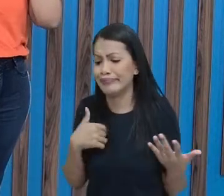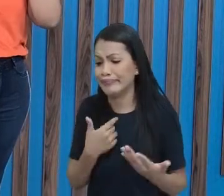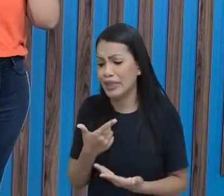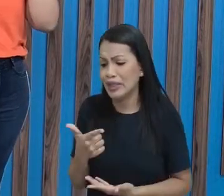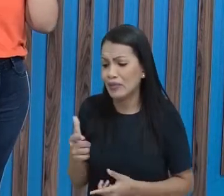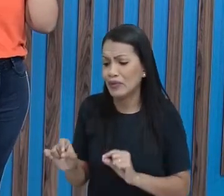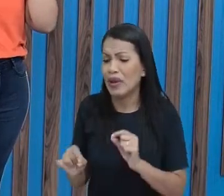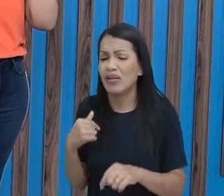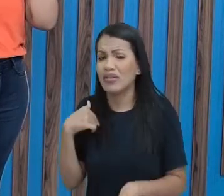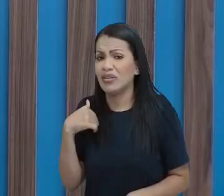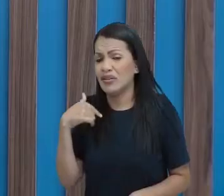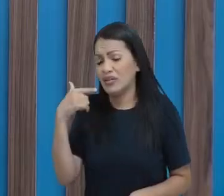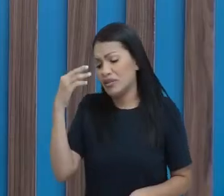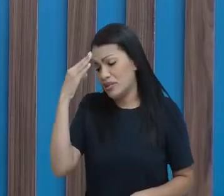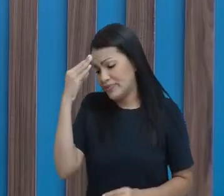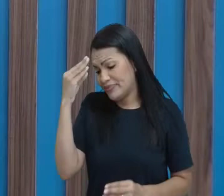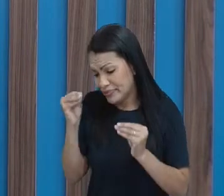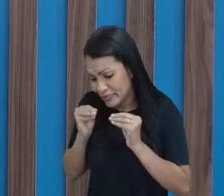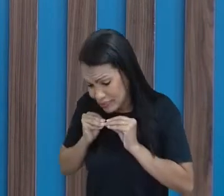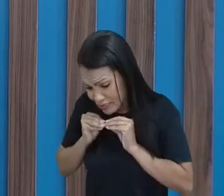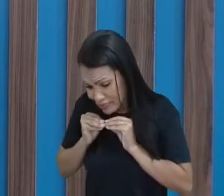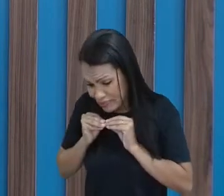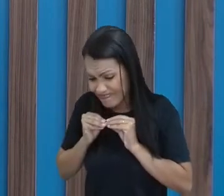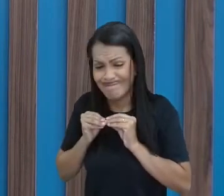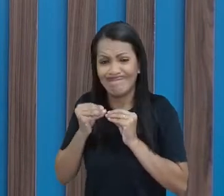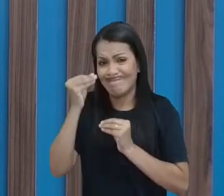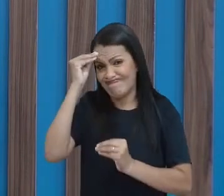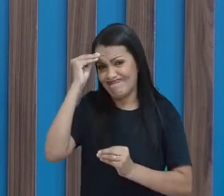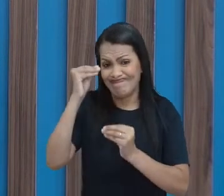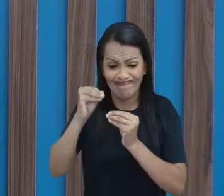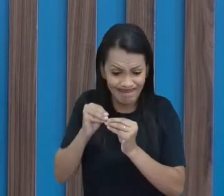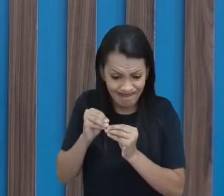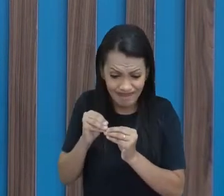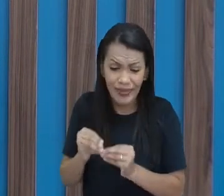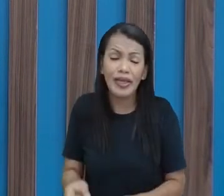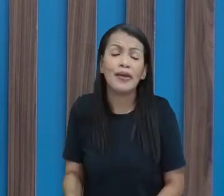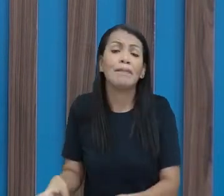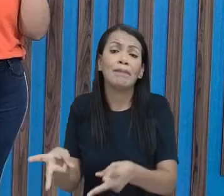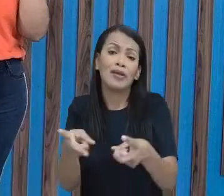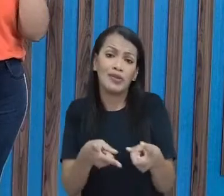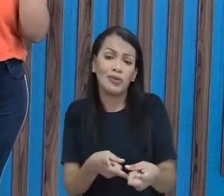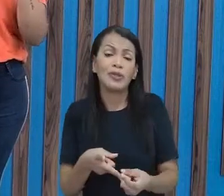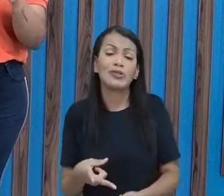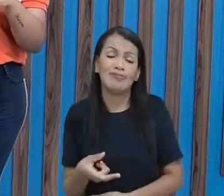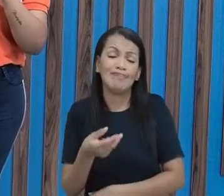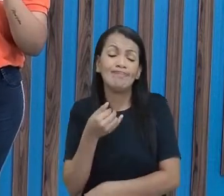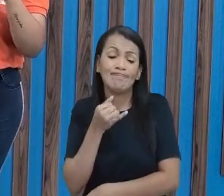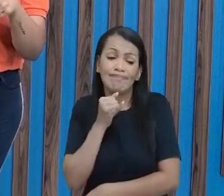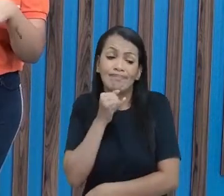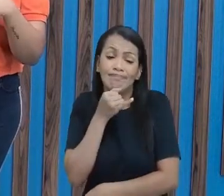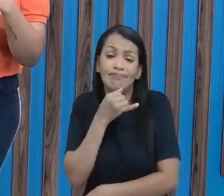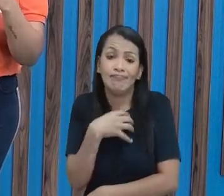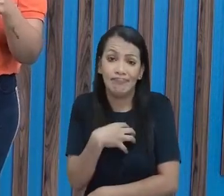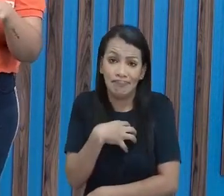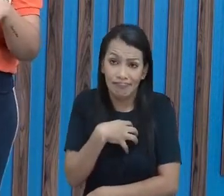tem. Desconectou da natureza. Desconectou e percebeu a infelicidade do momento, né? Verdade. Então, se ela teceu ali